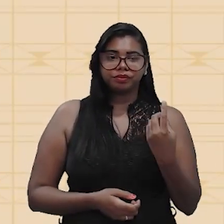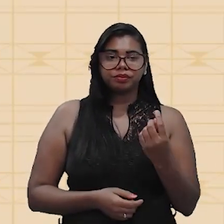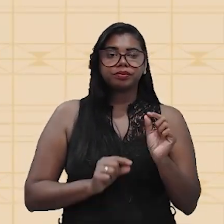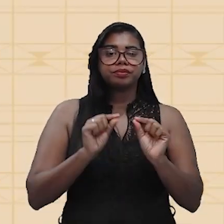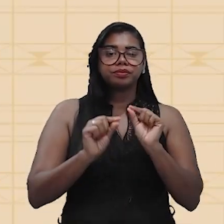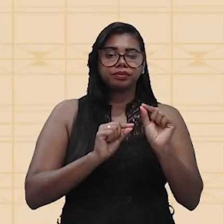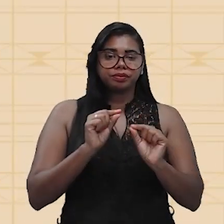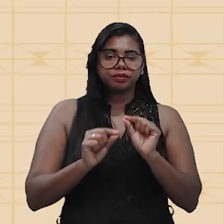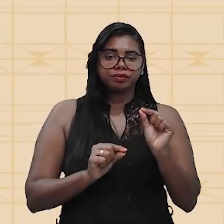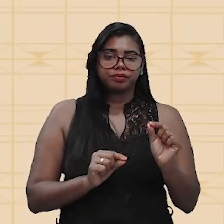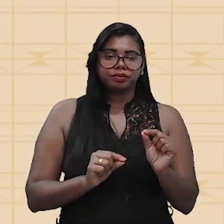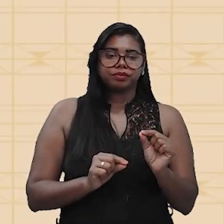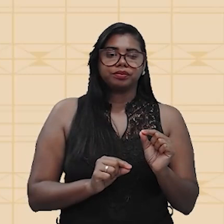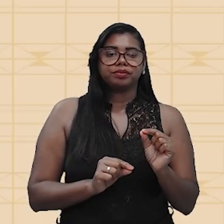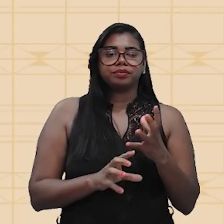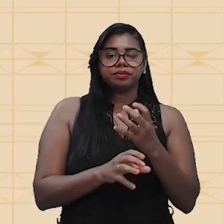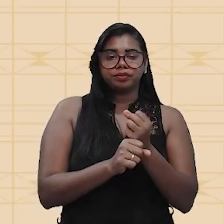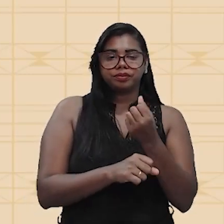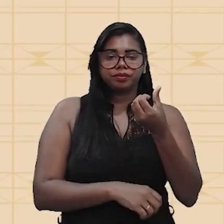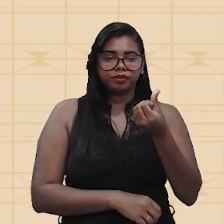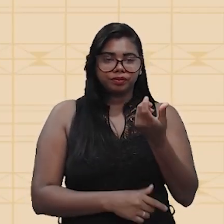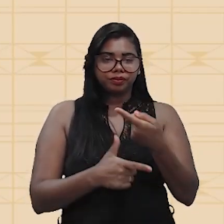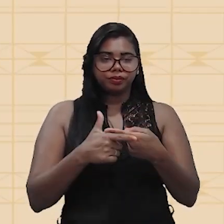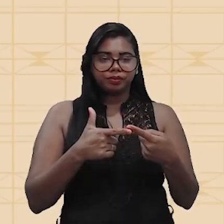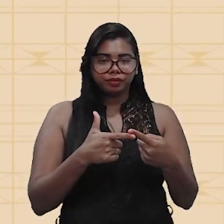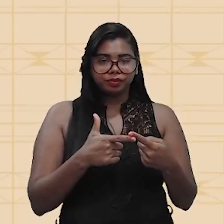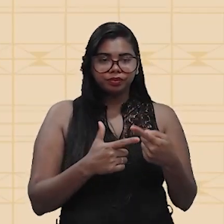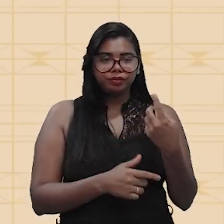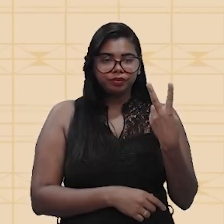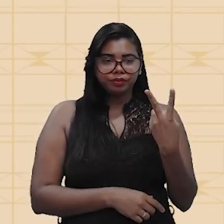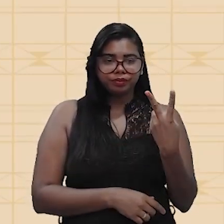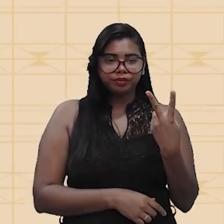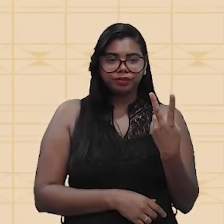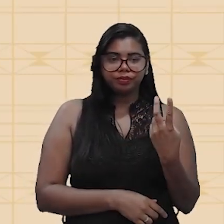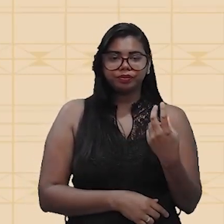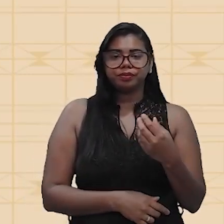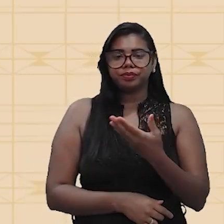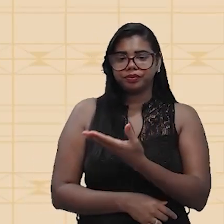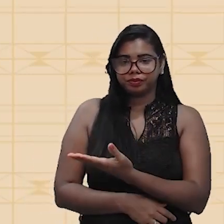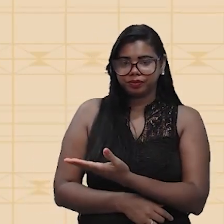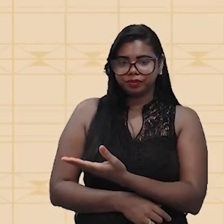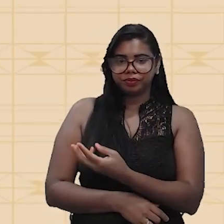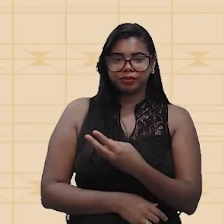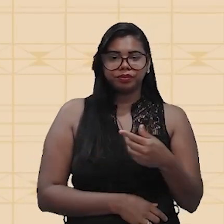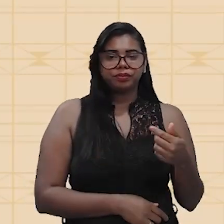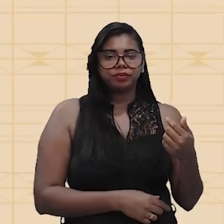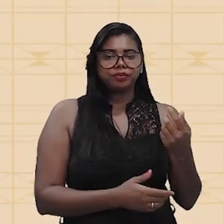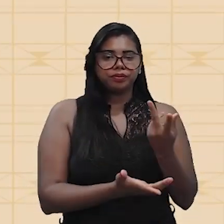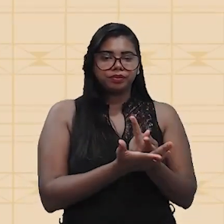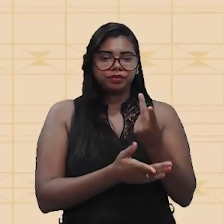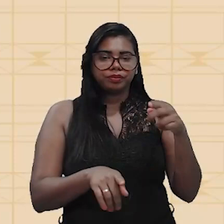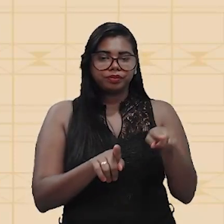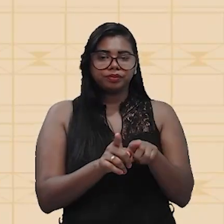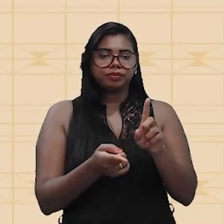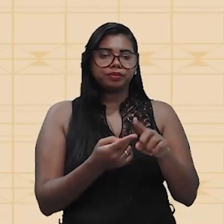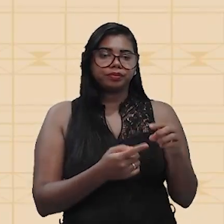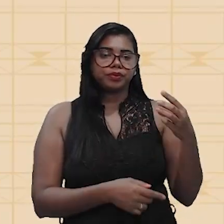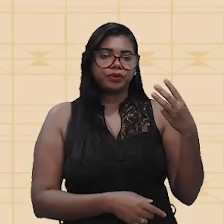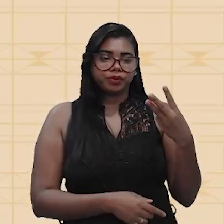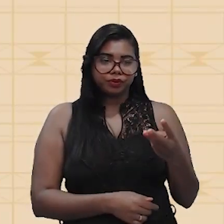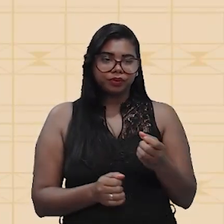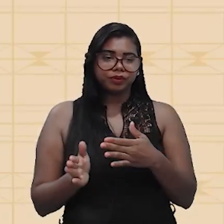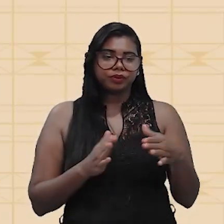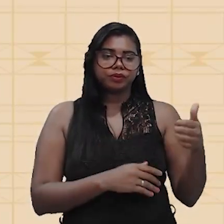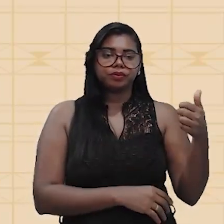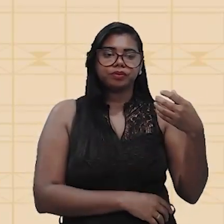valor 6 e divide pela quantidade 2, 3 ohms. O resultado desse 3 fica em série com o 14, dando